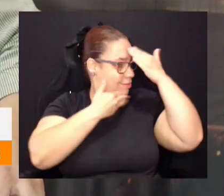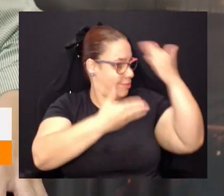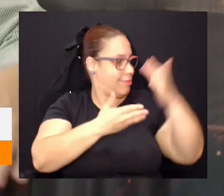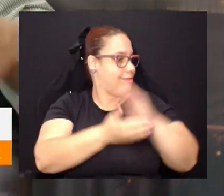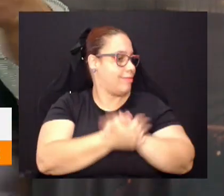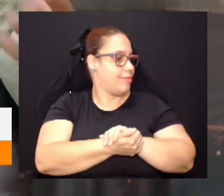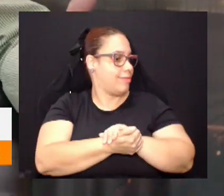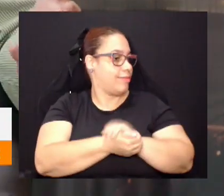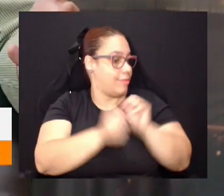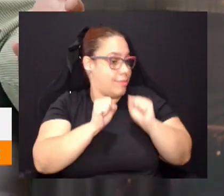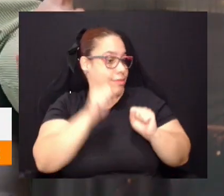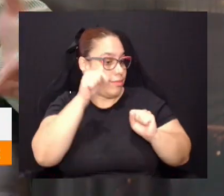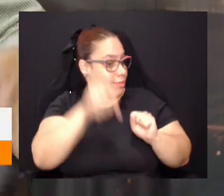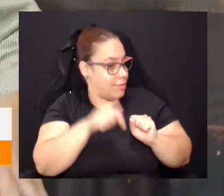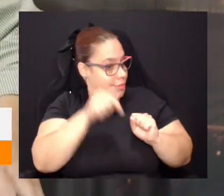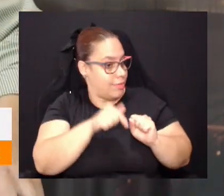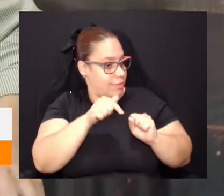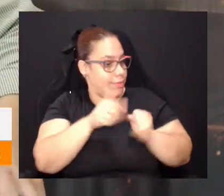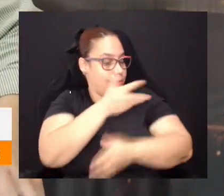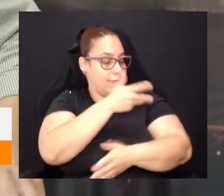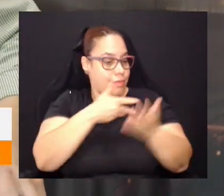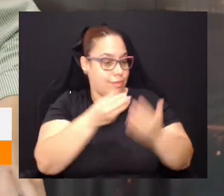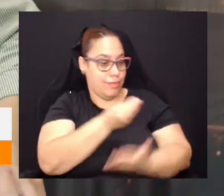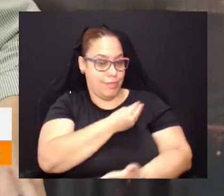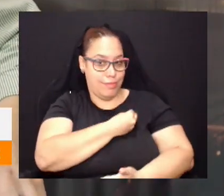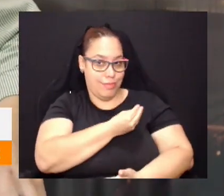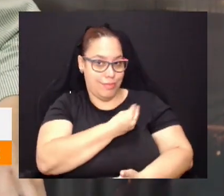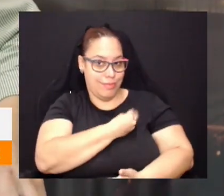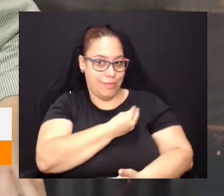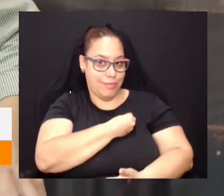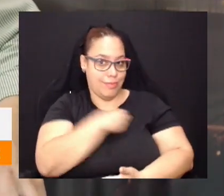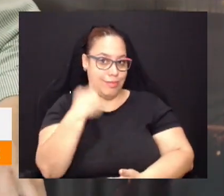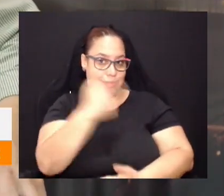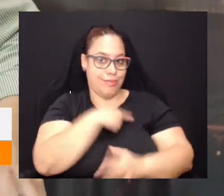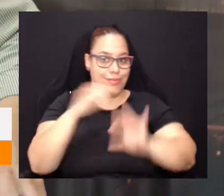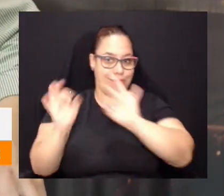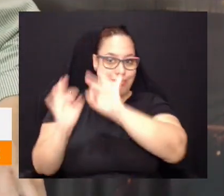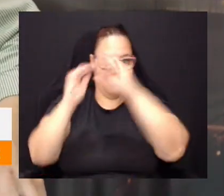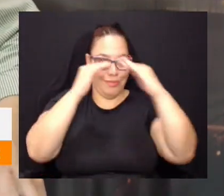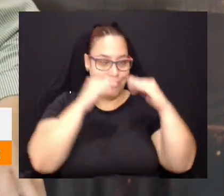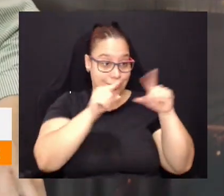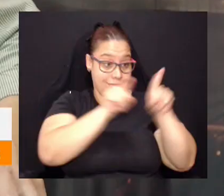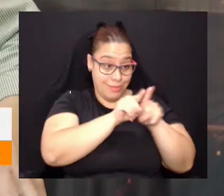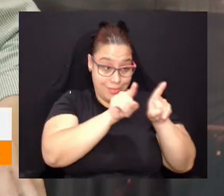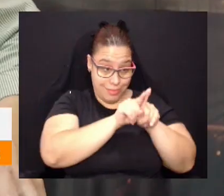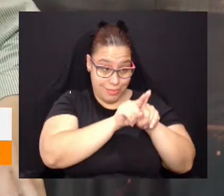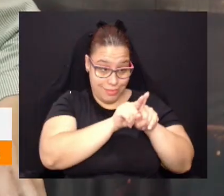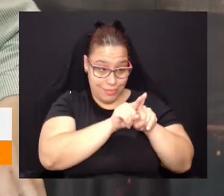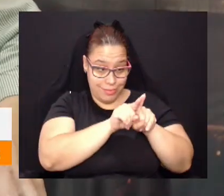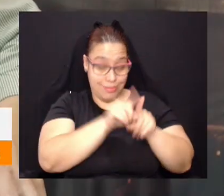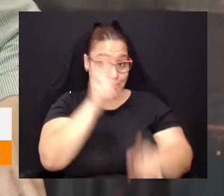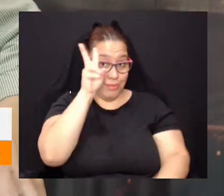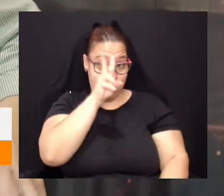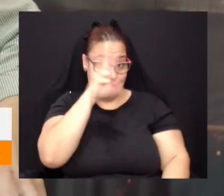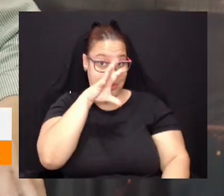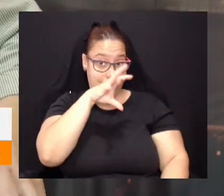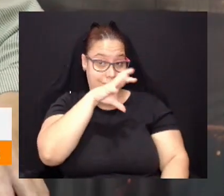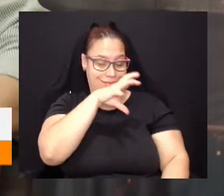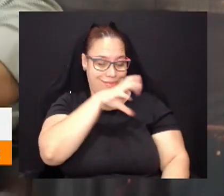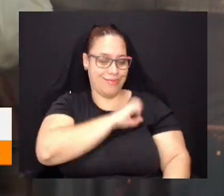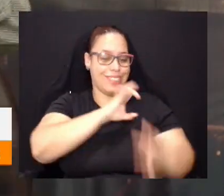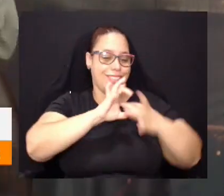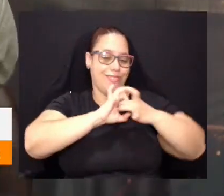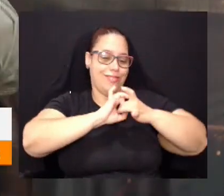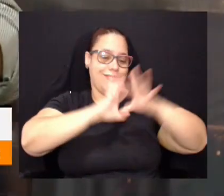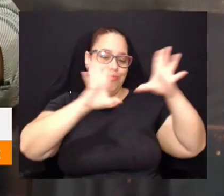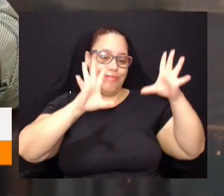aqui, poder participar da vida dos nossos espectadores também, né? Lembrando, o amor é para libertar. Se o amor